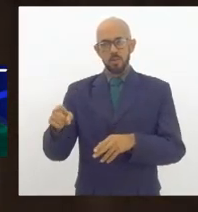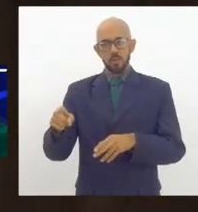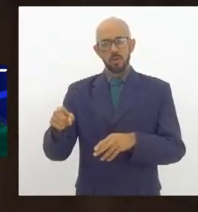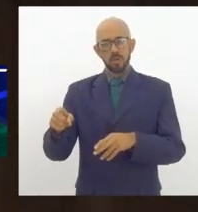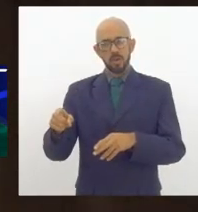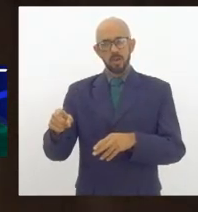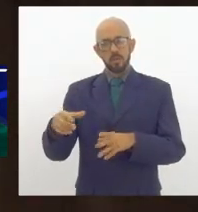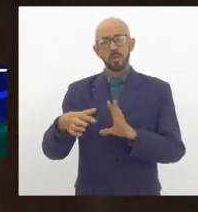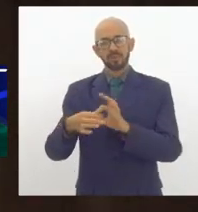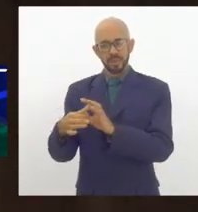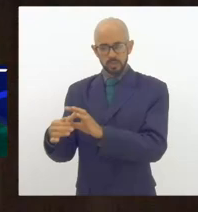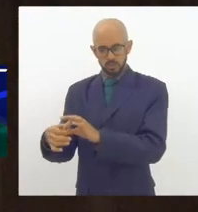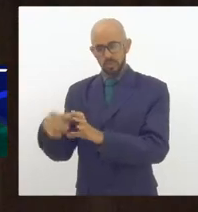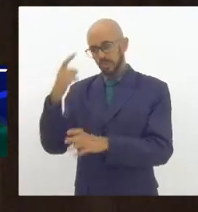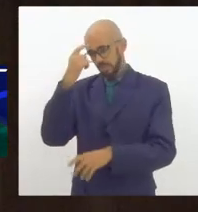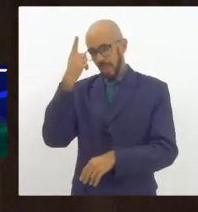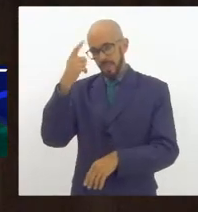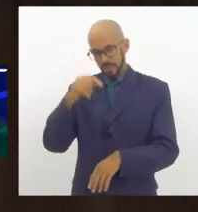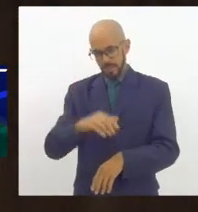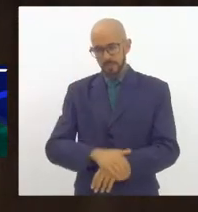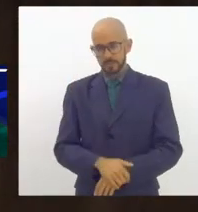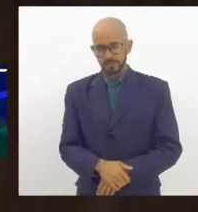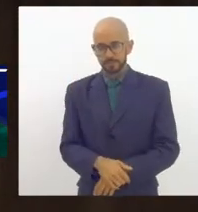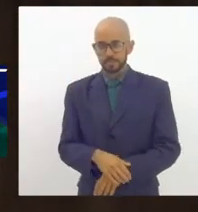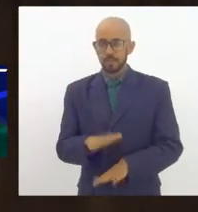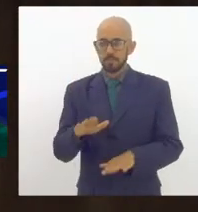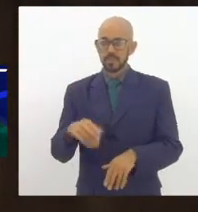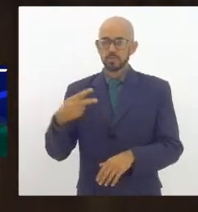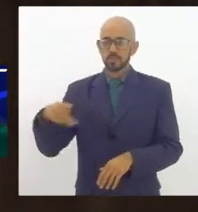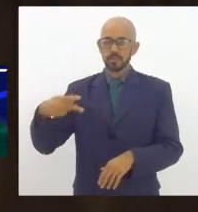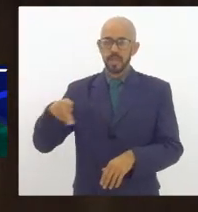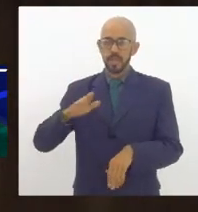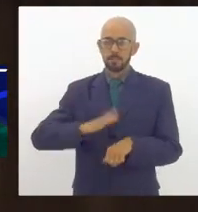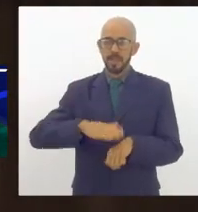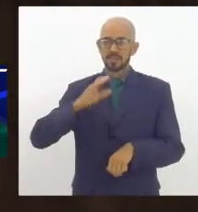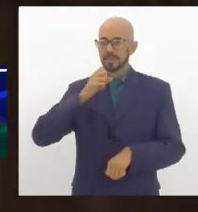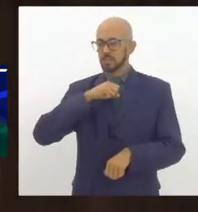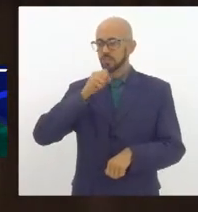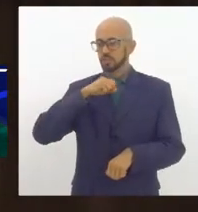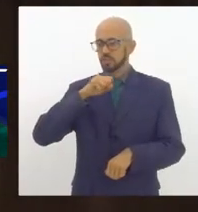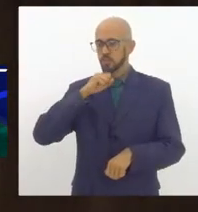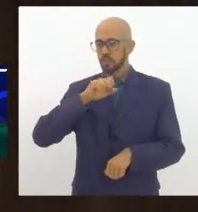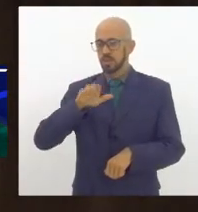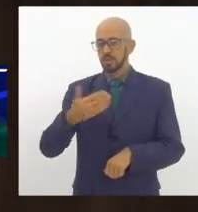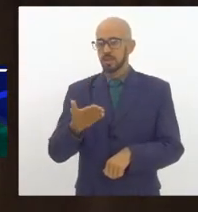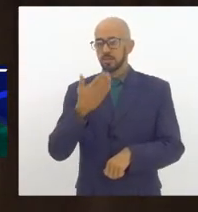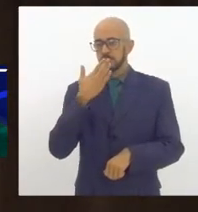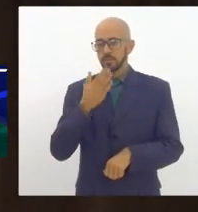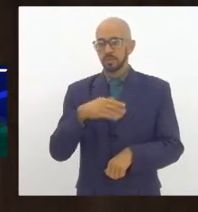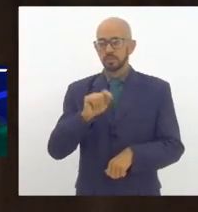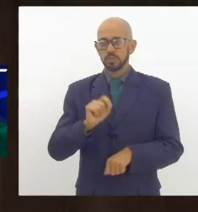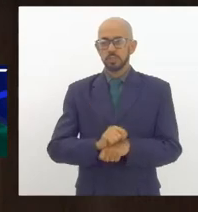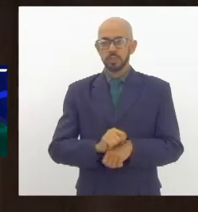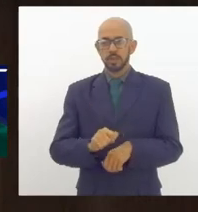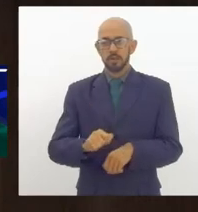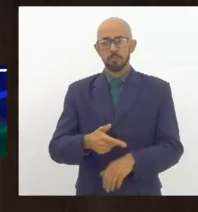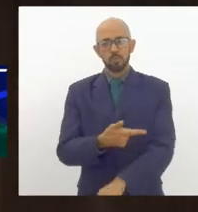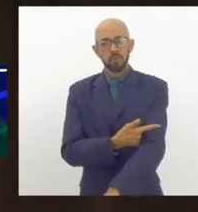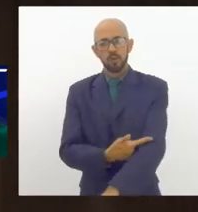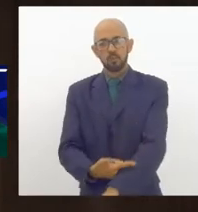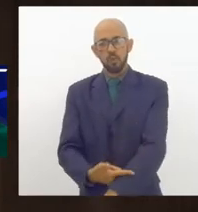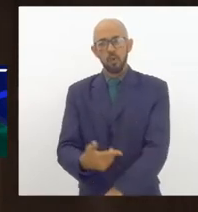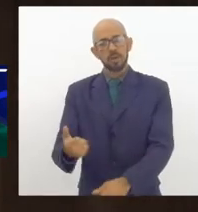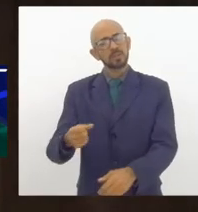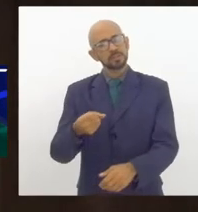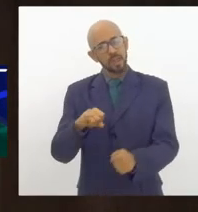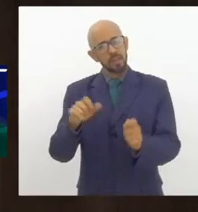sentido e a mesma ideia Oi e o dela é o mais antigo então eu criar solicitar a gentileza dela